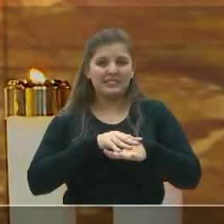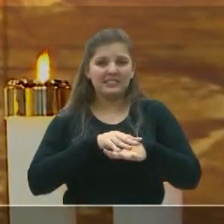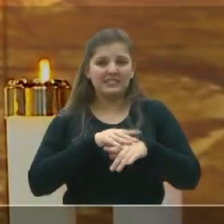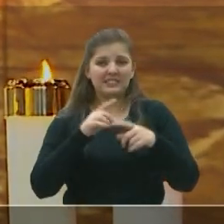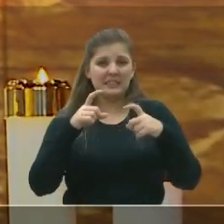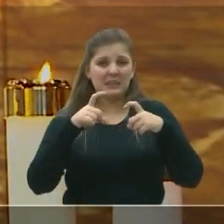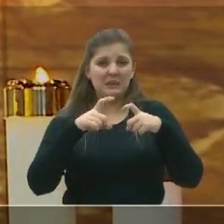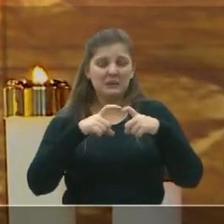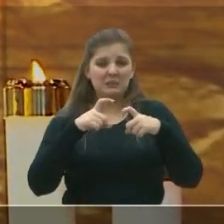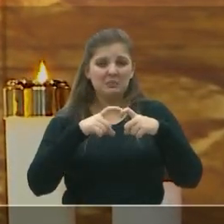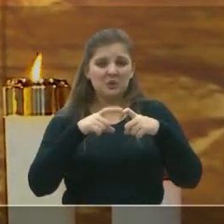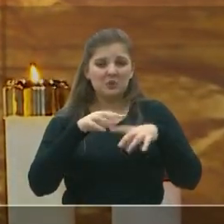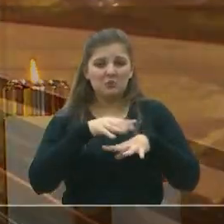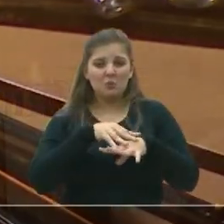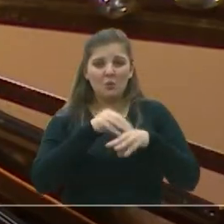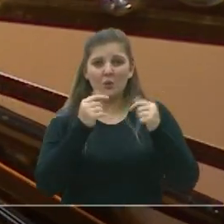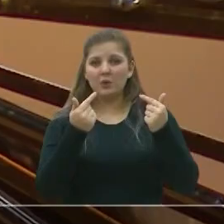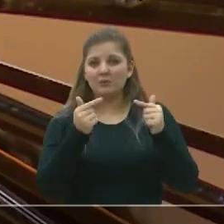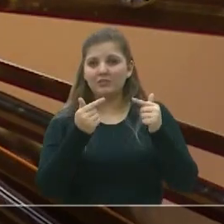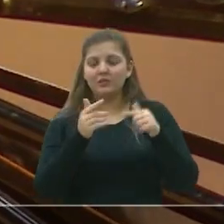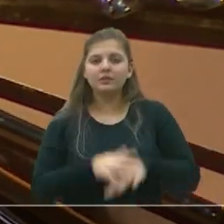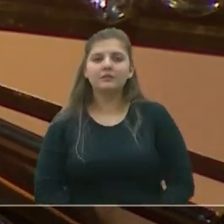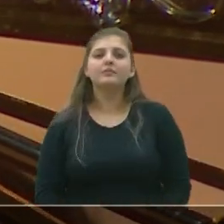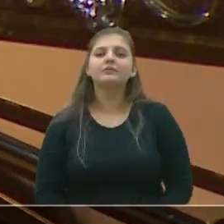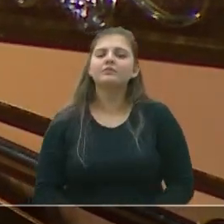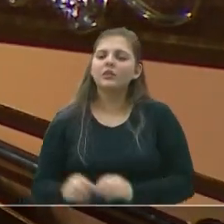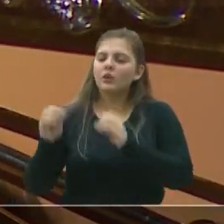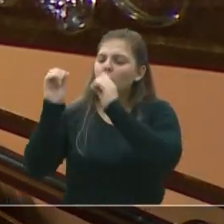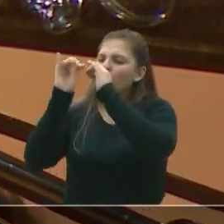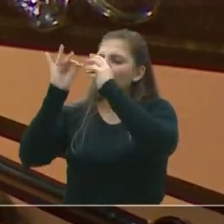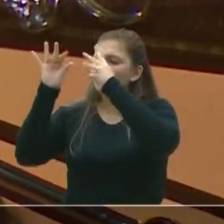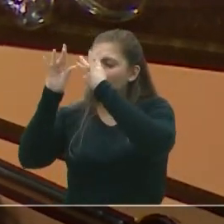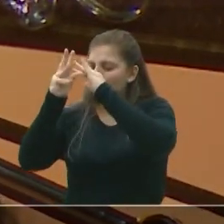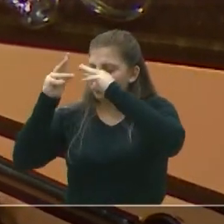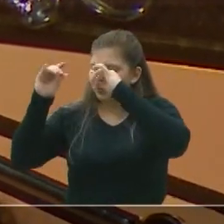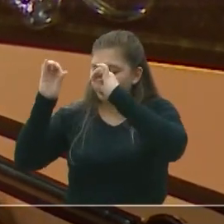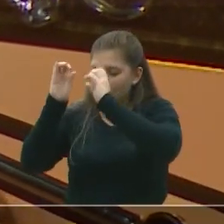pela medicina. Aleluia.